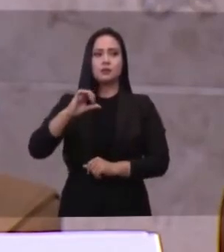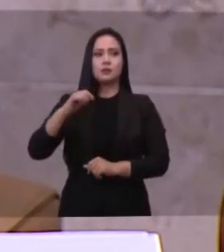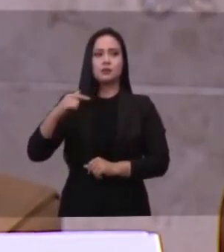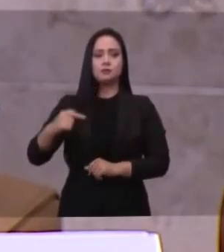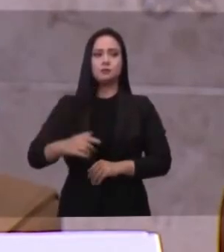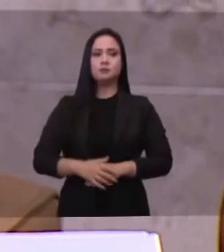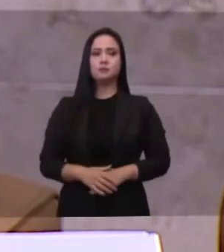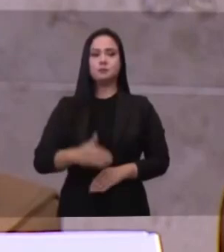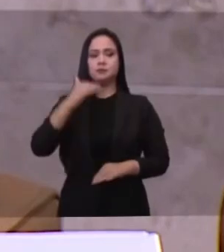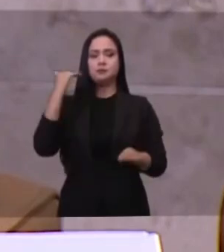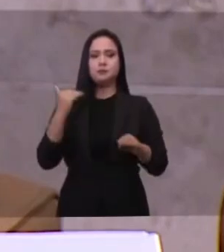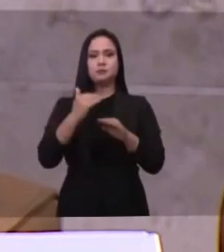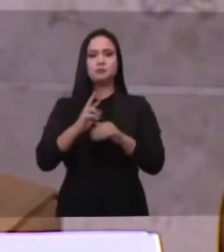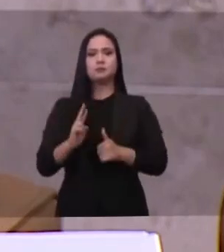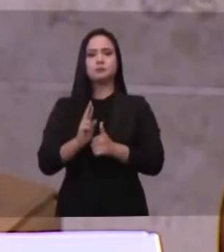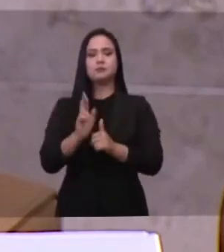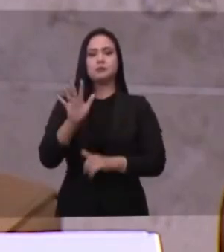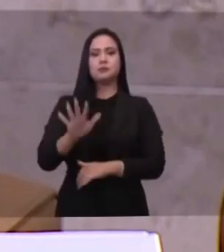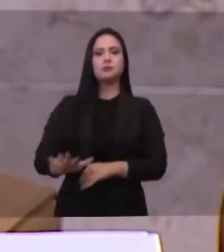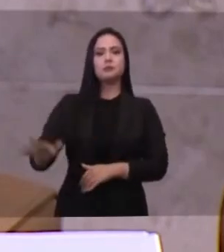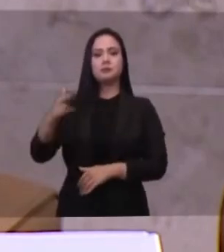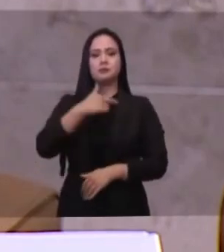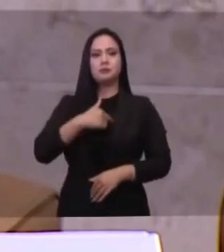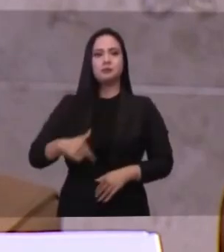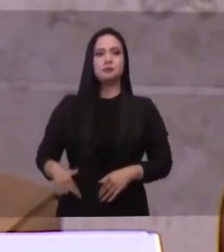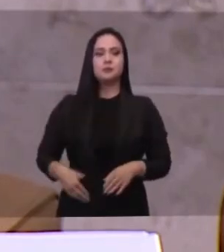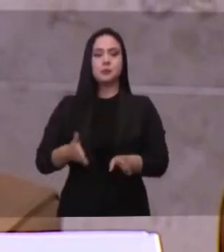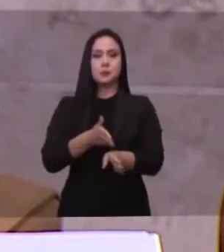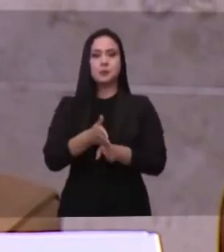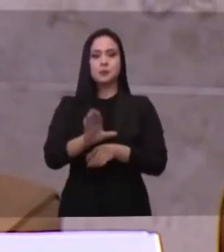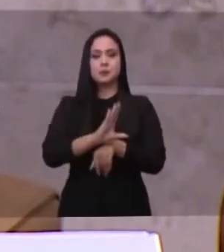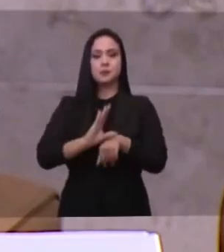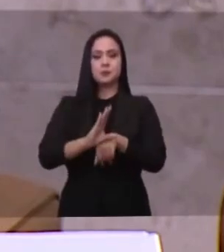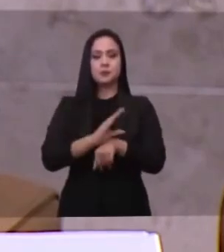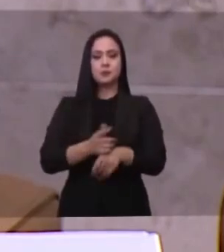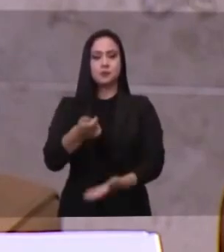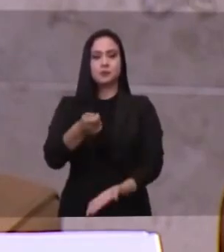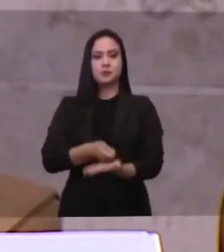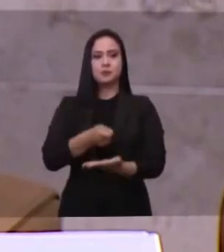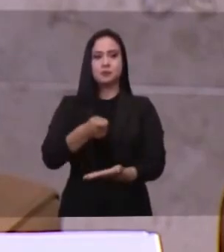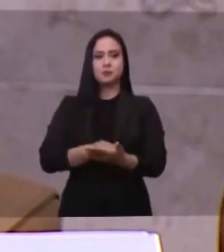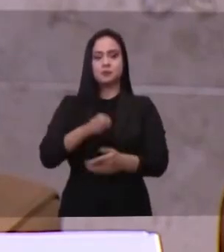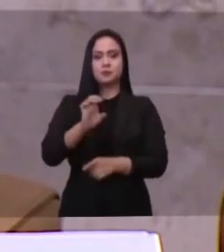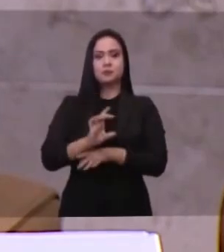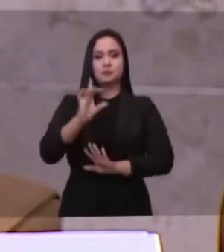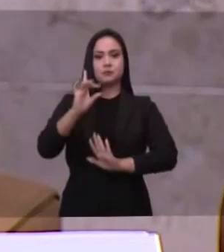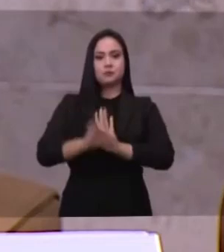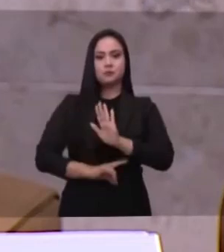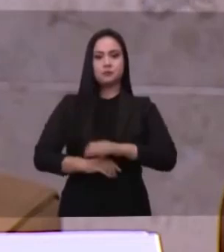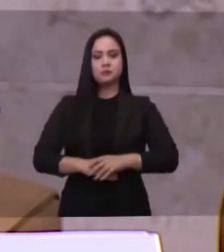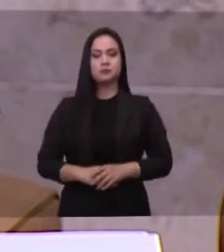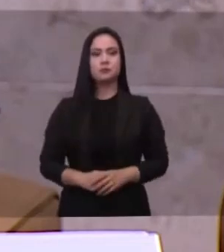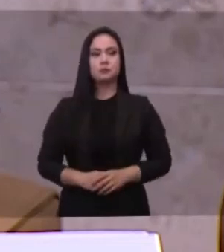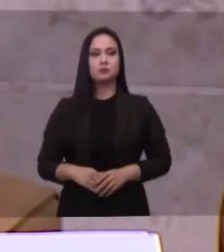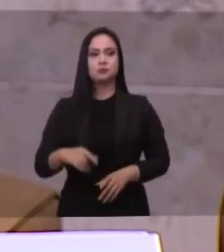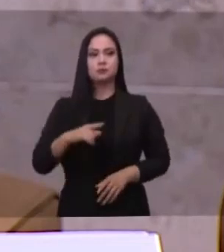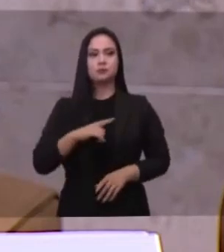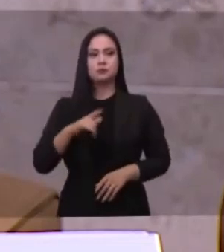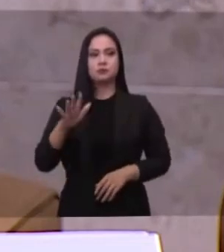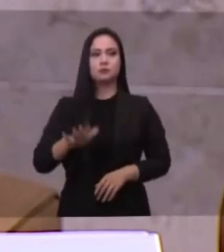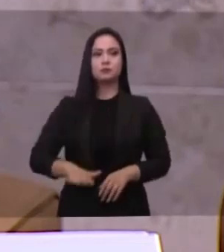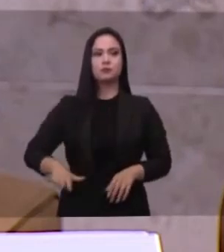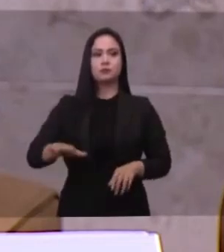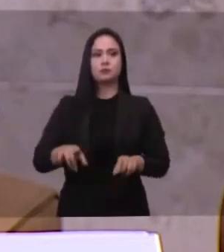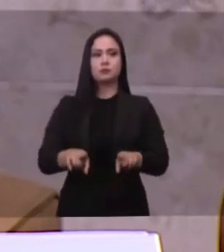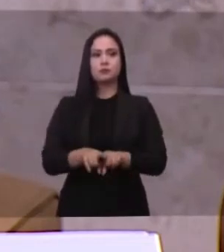no entender da Procuradoria-Geral da República, o caminho constitucionalmente exigido em um Estado de Direito, avesso como tal à